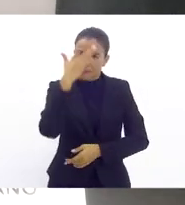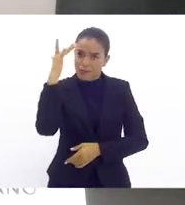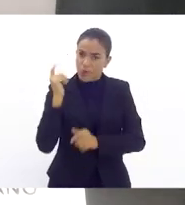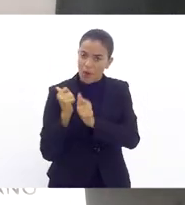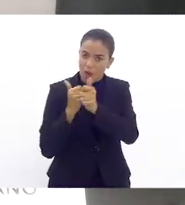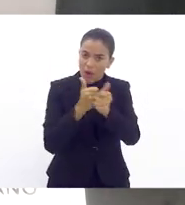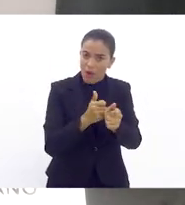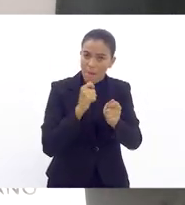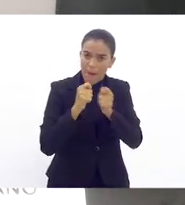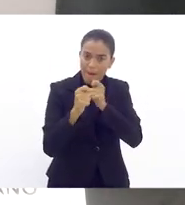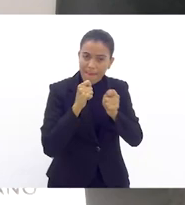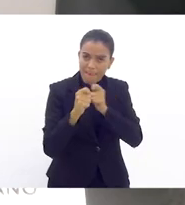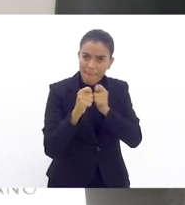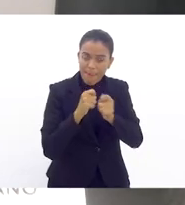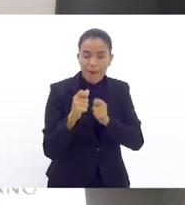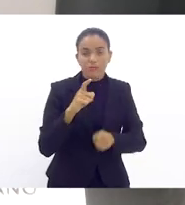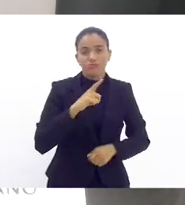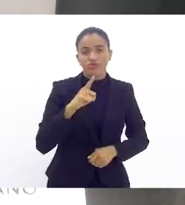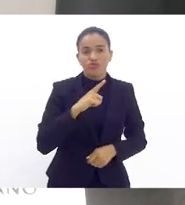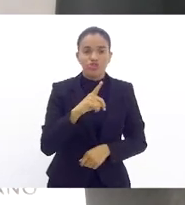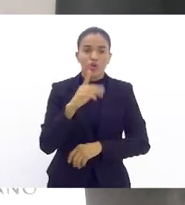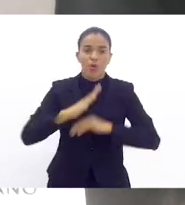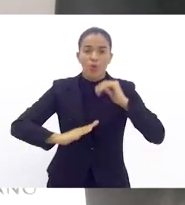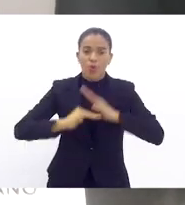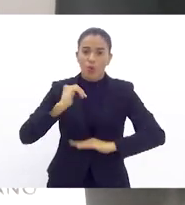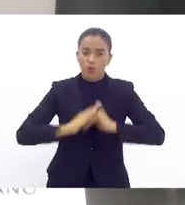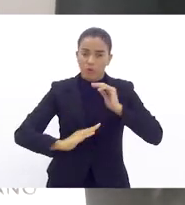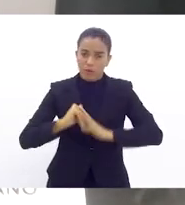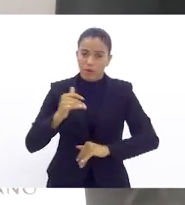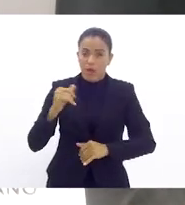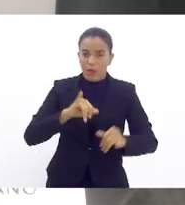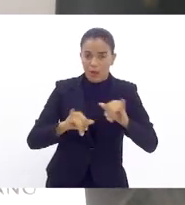que foi fazendo a compra, tinha um técnico do nosso laboratório,